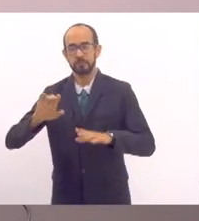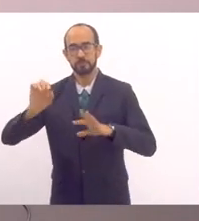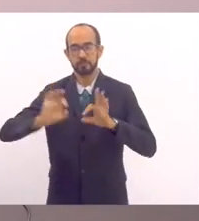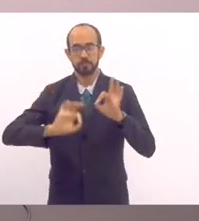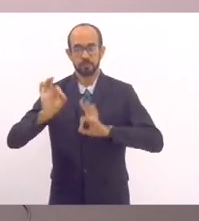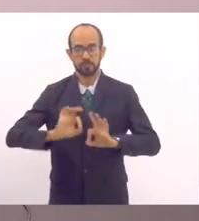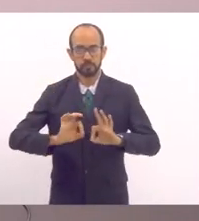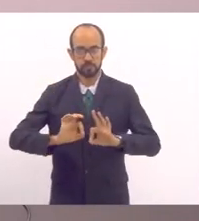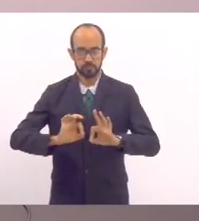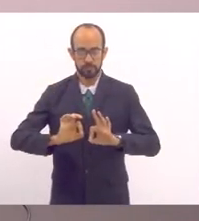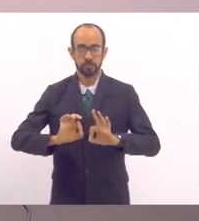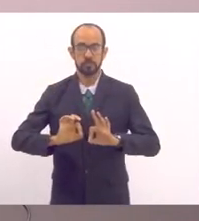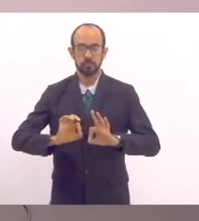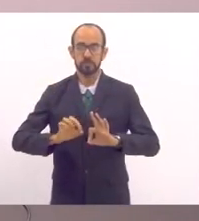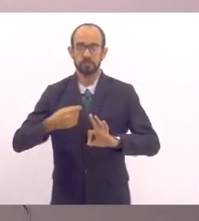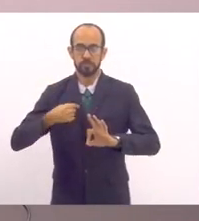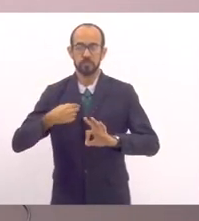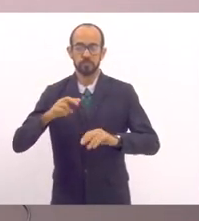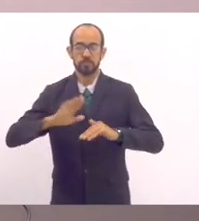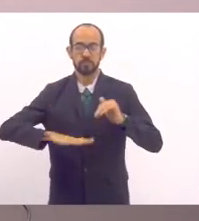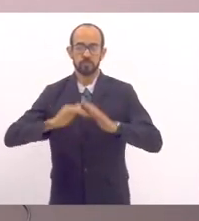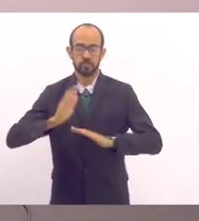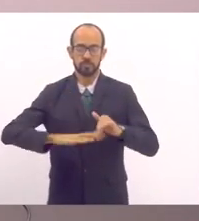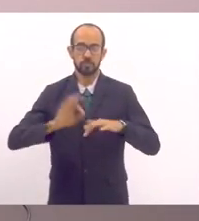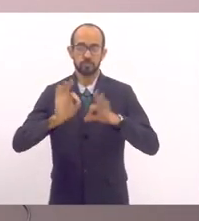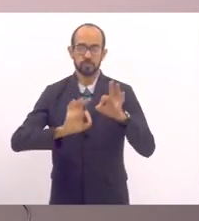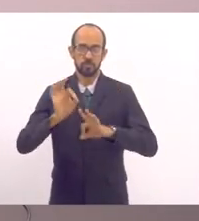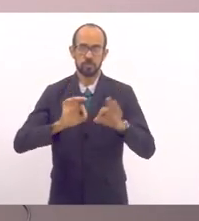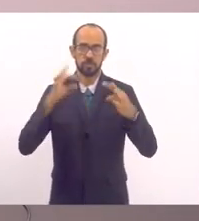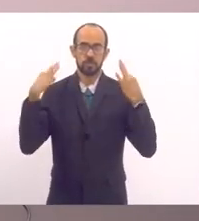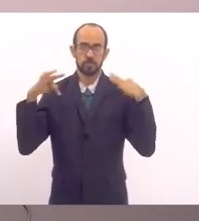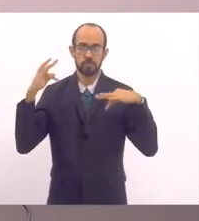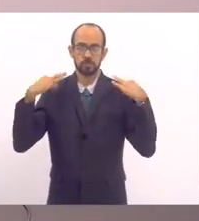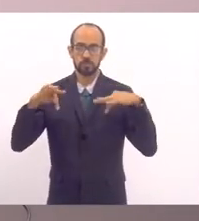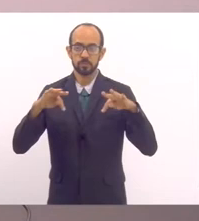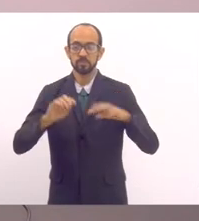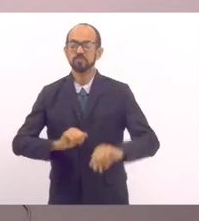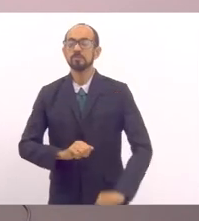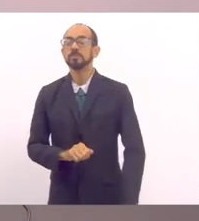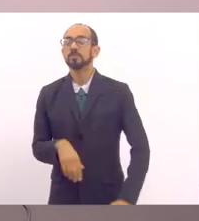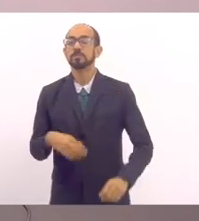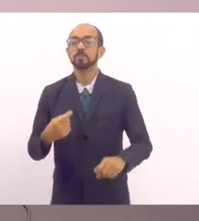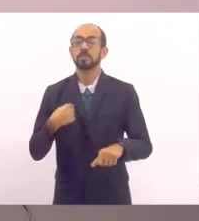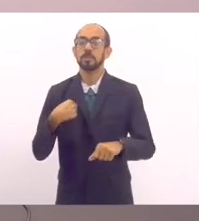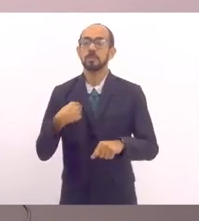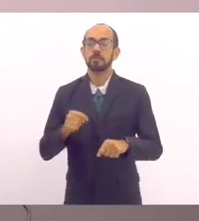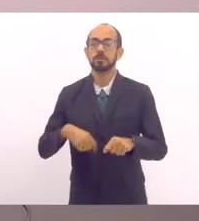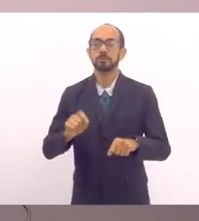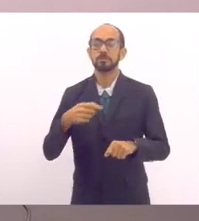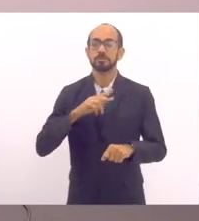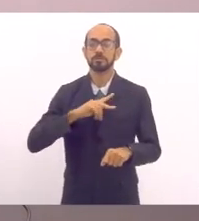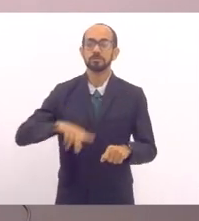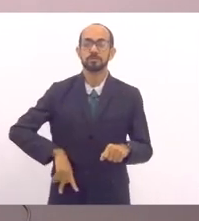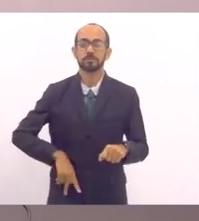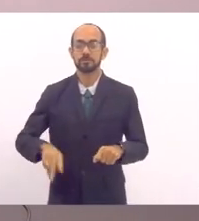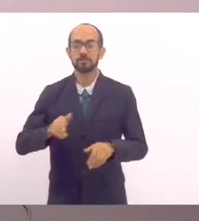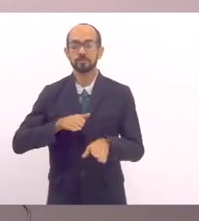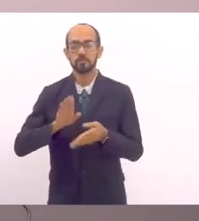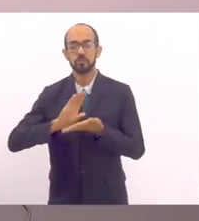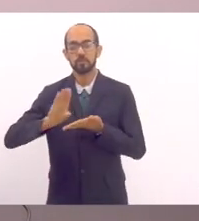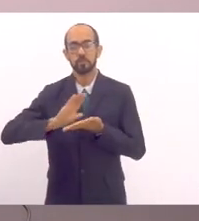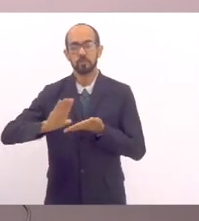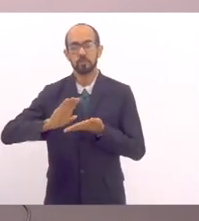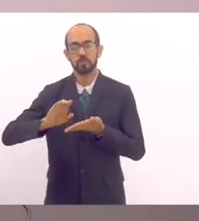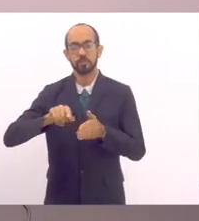da Turis Rio, que é o cargo que eu ocupo. Eu já fui, na época aqui da Secretaria, presidente do Conselho Fiscal da Turis Rio, durante duas gestões.